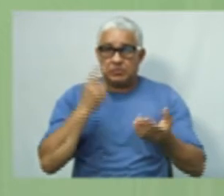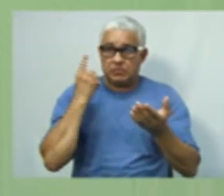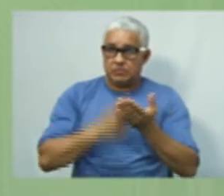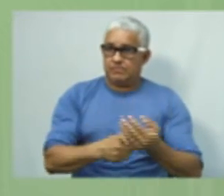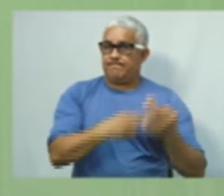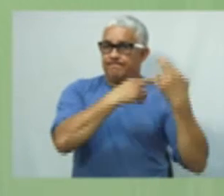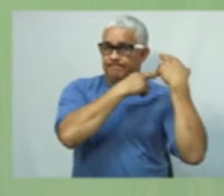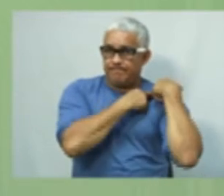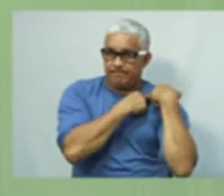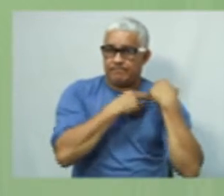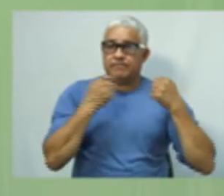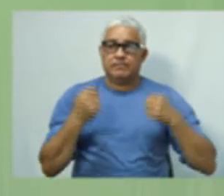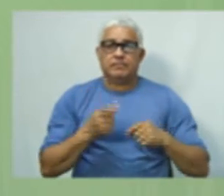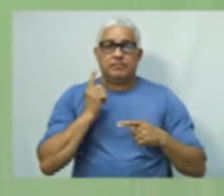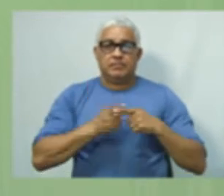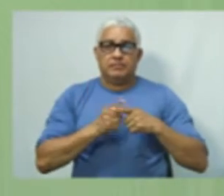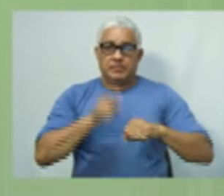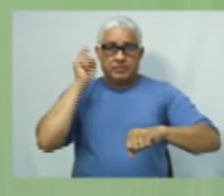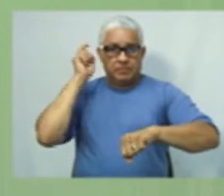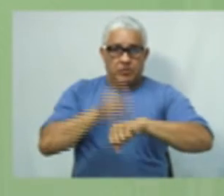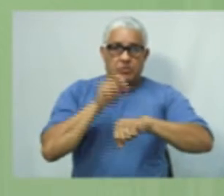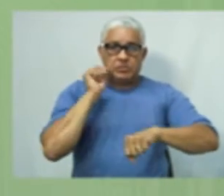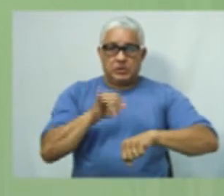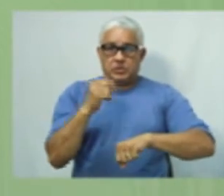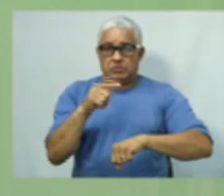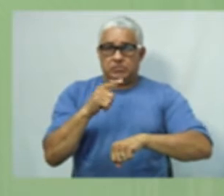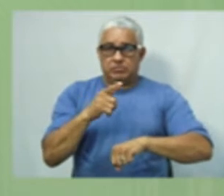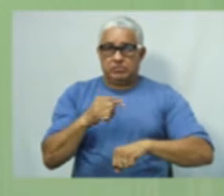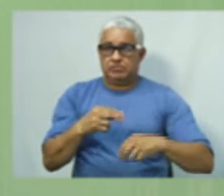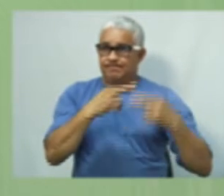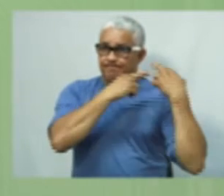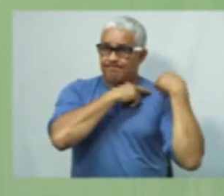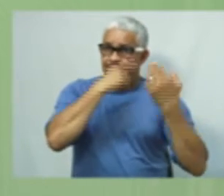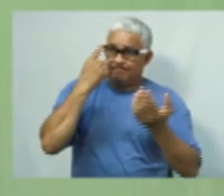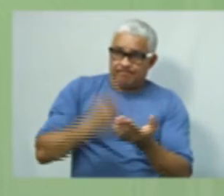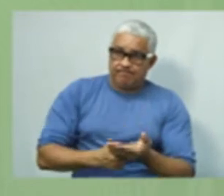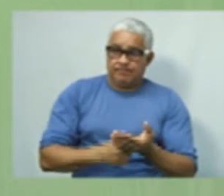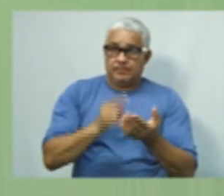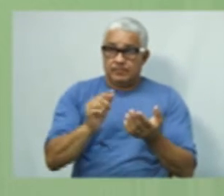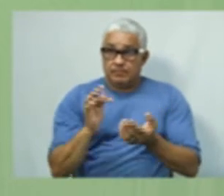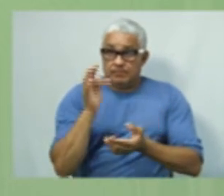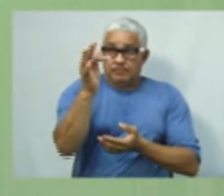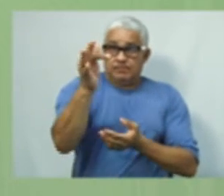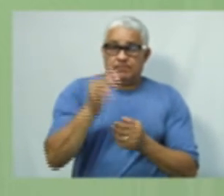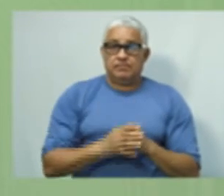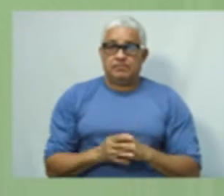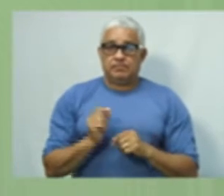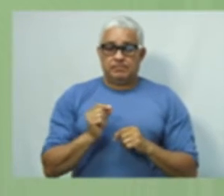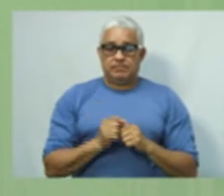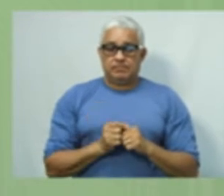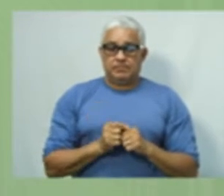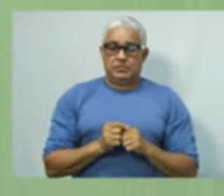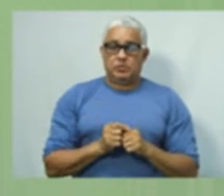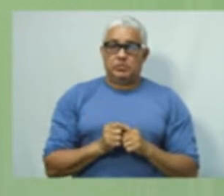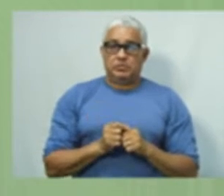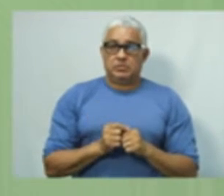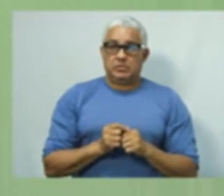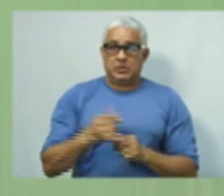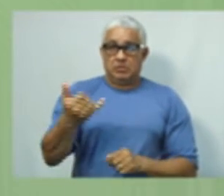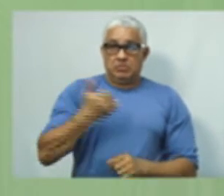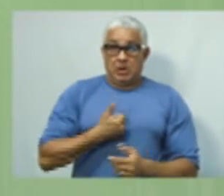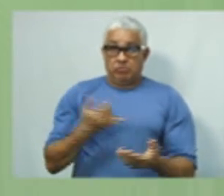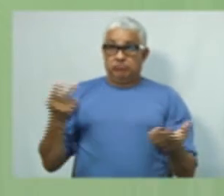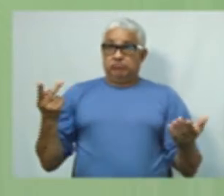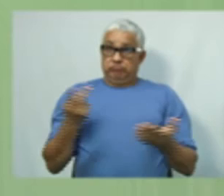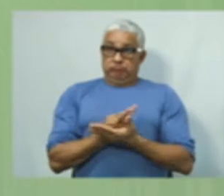têm que estar, porque em determinado momento, se eu não tenho esse comprometimento, lá na frente ele vai me dar um dado totalmente errôneo,